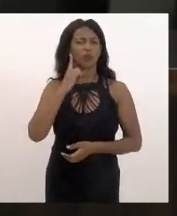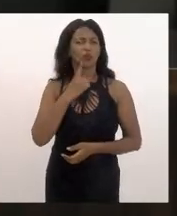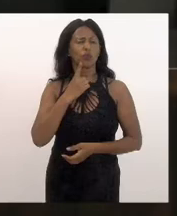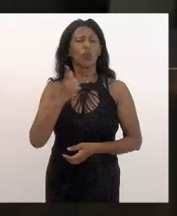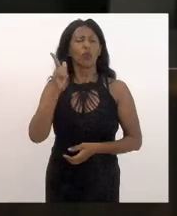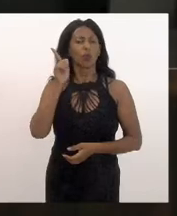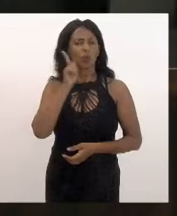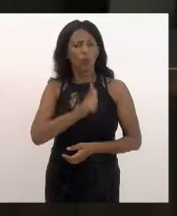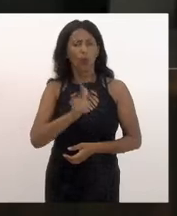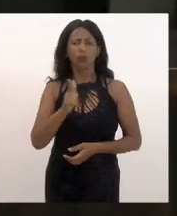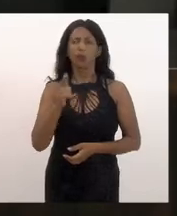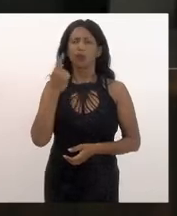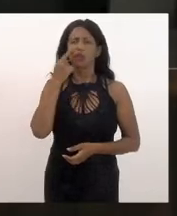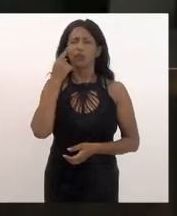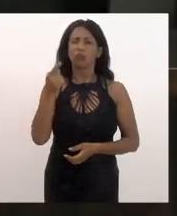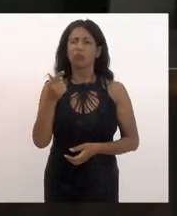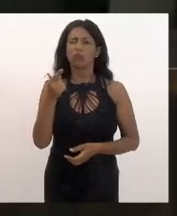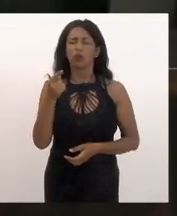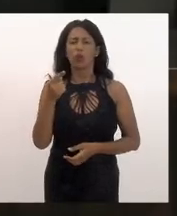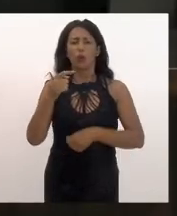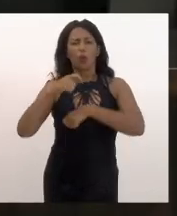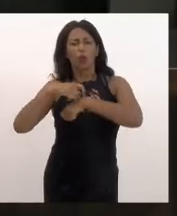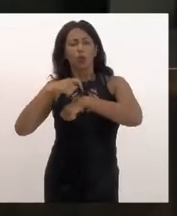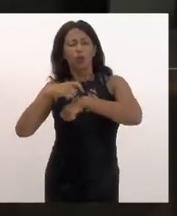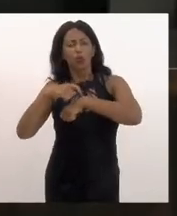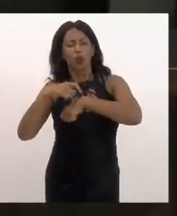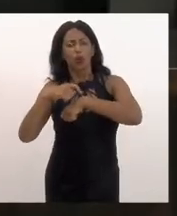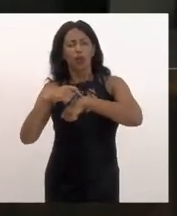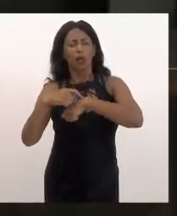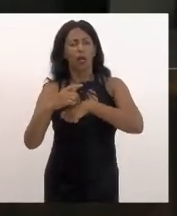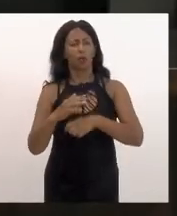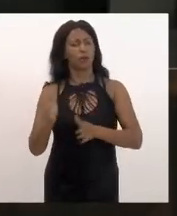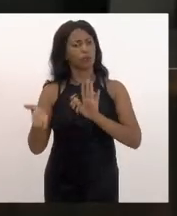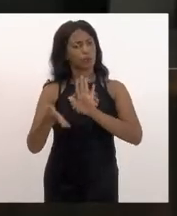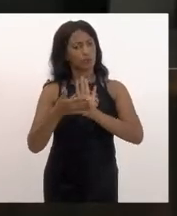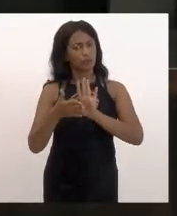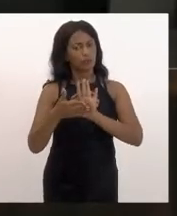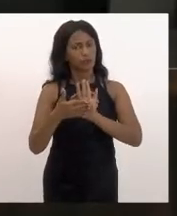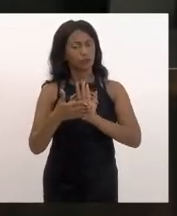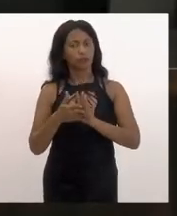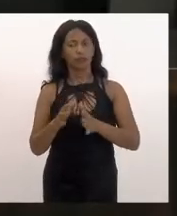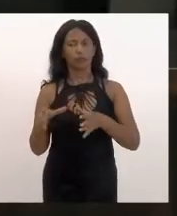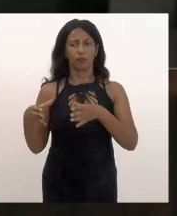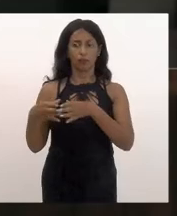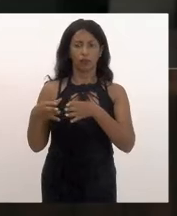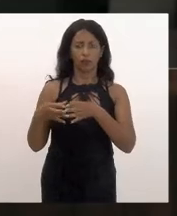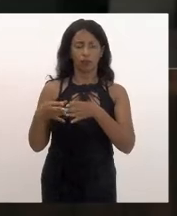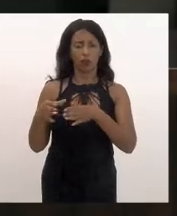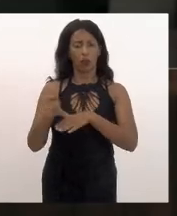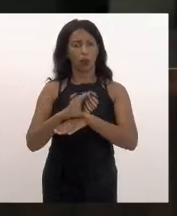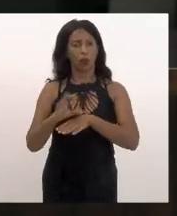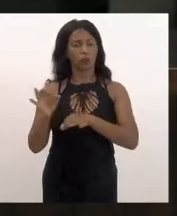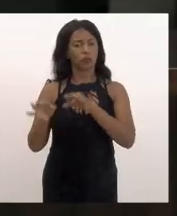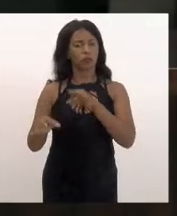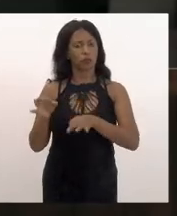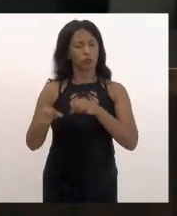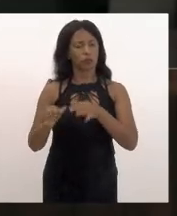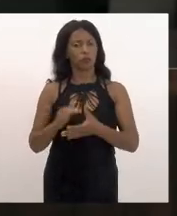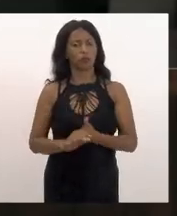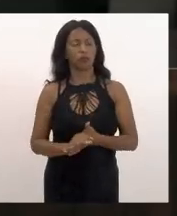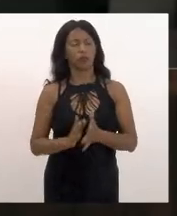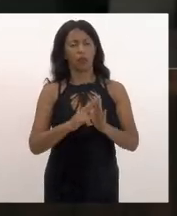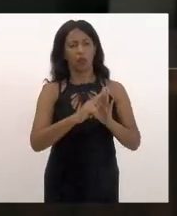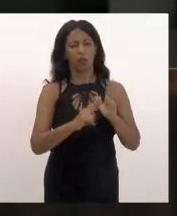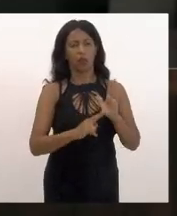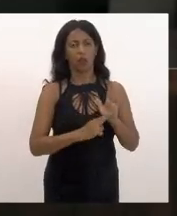consigam identificar os horários das composições. Parecer da Comissão de Constituição e Justiça pela condicionalidade.